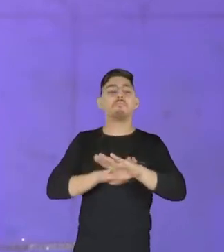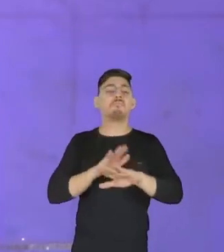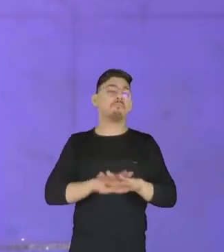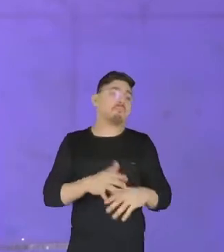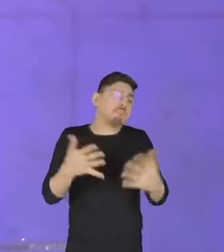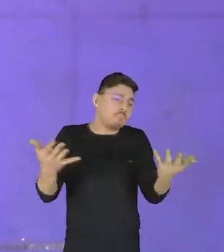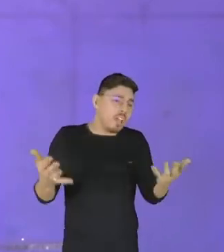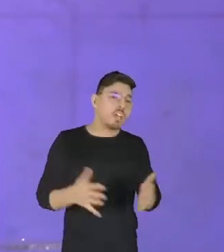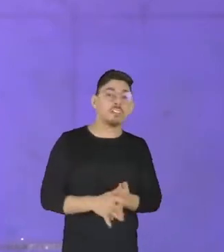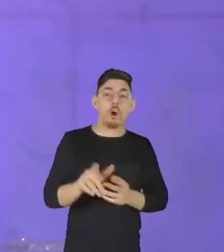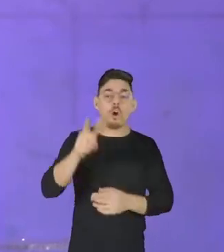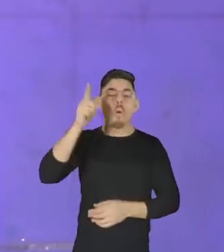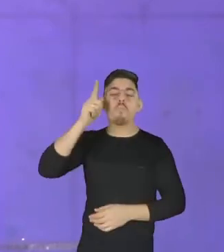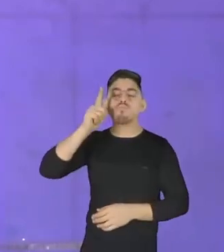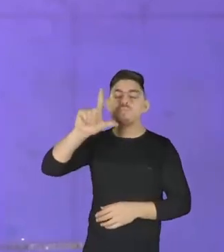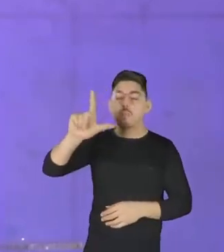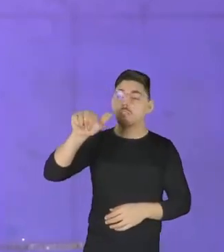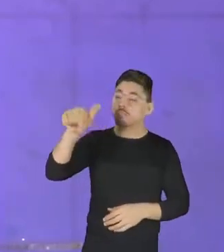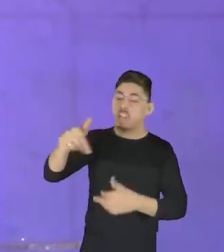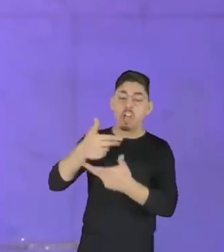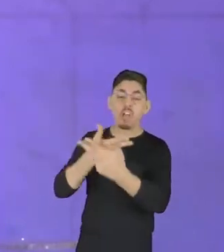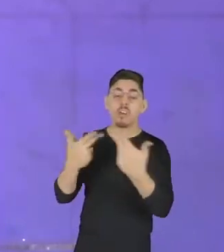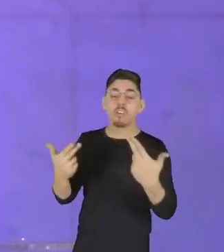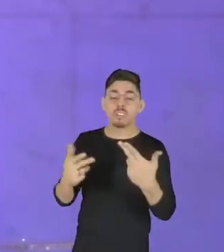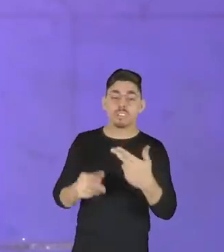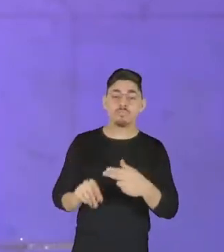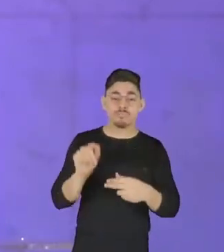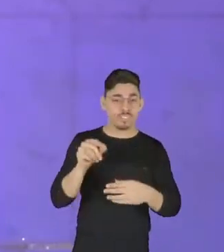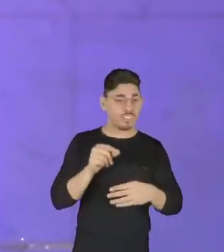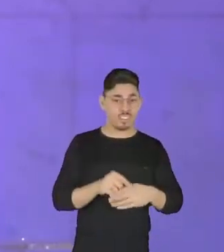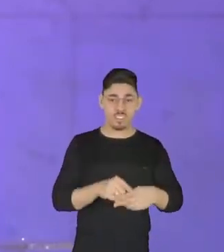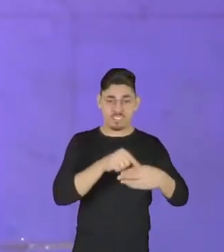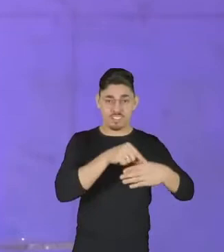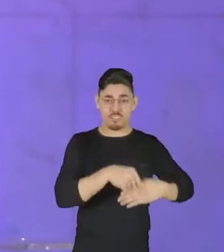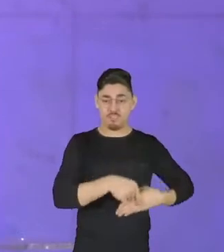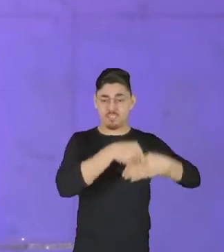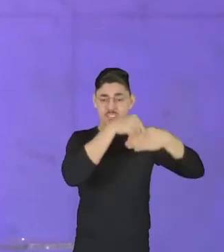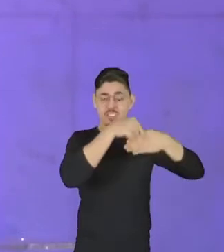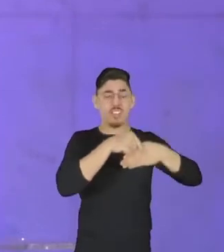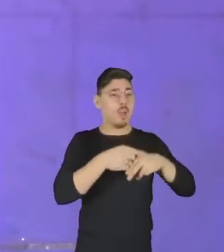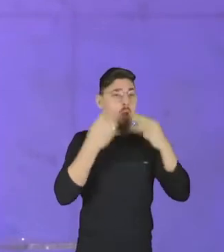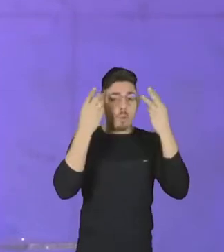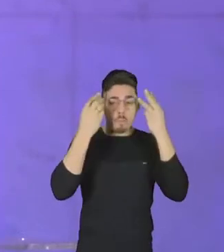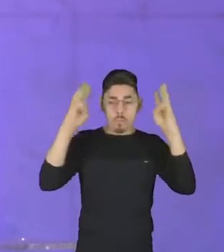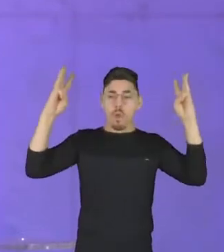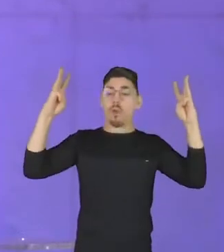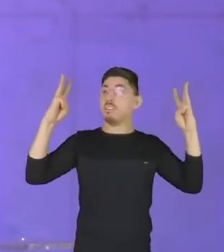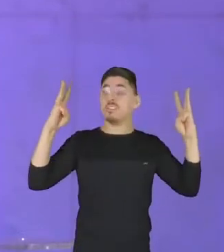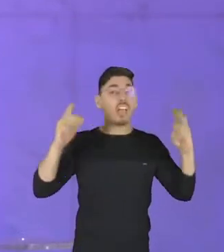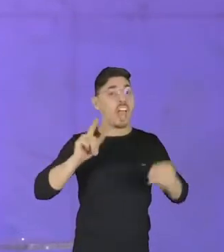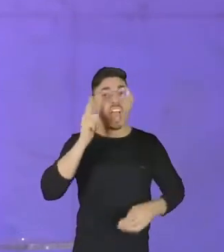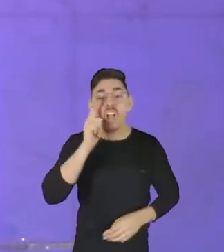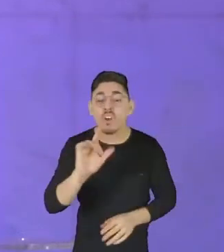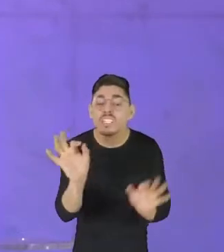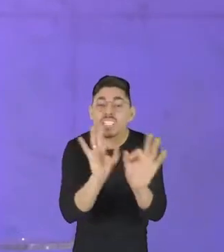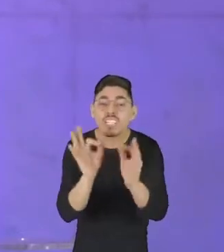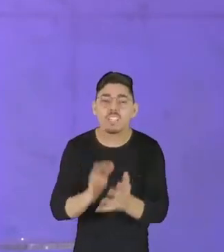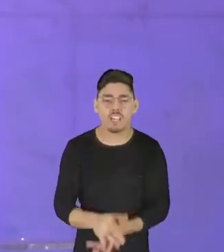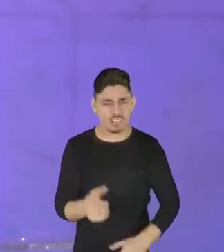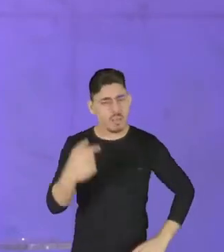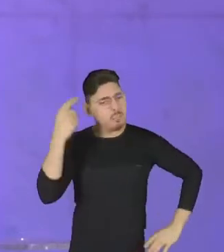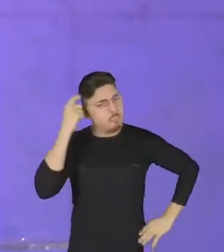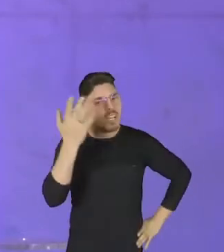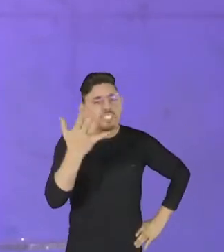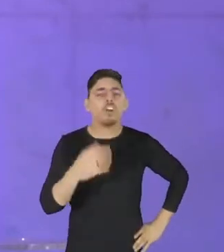para conquistar algo que o grande líder Moisés não havia conquistado? Eu imagino a cabeça de